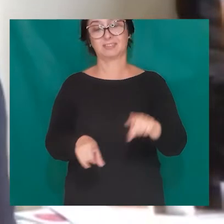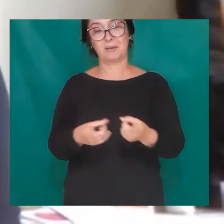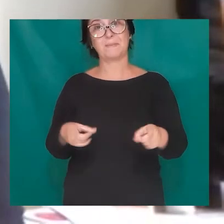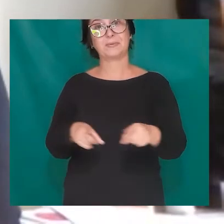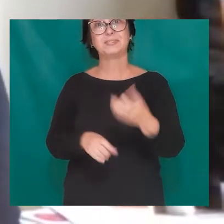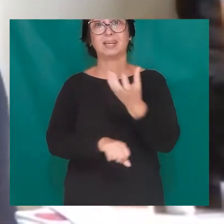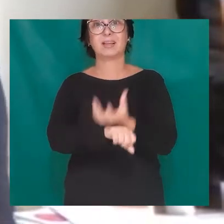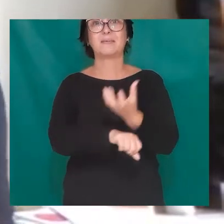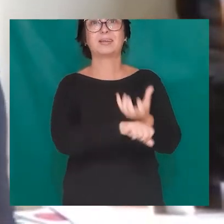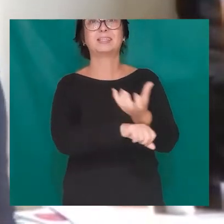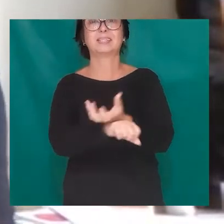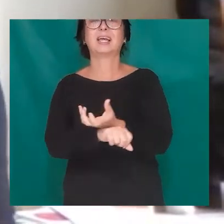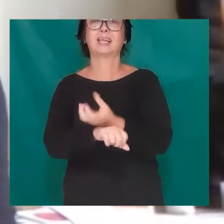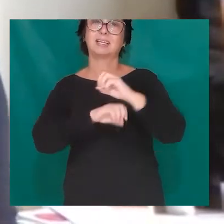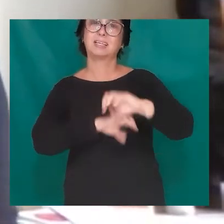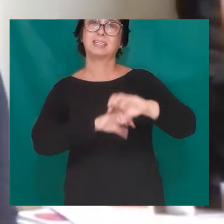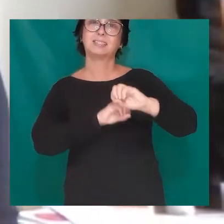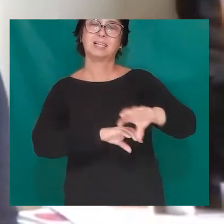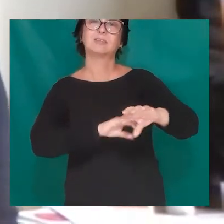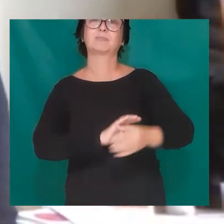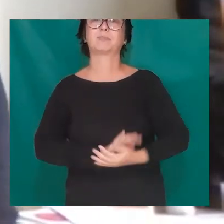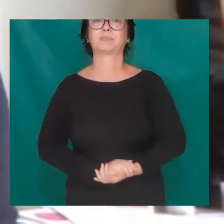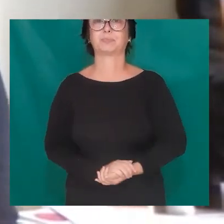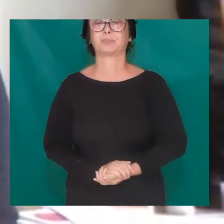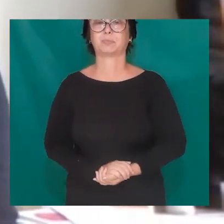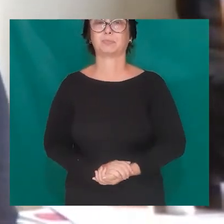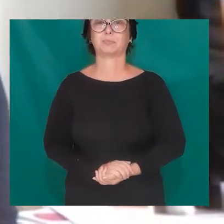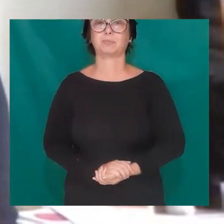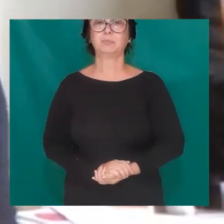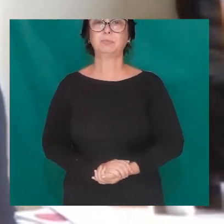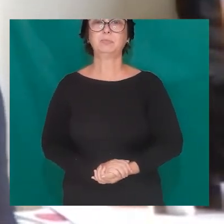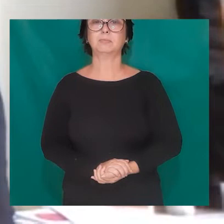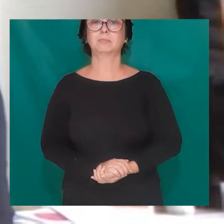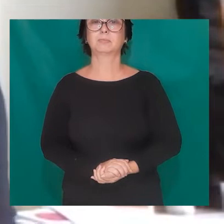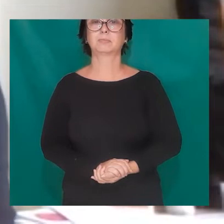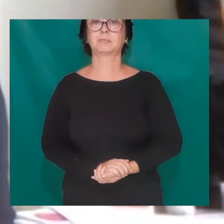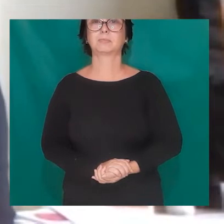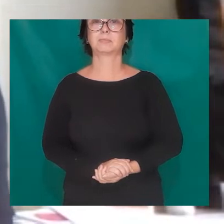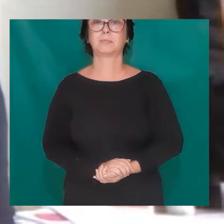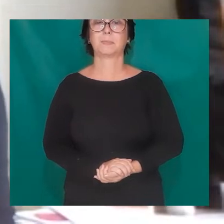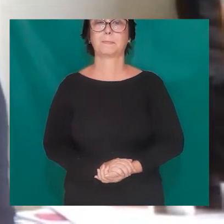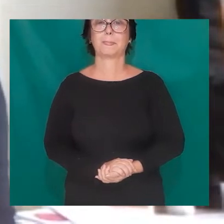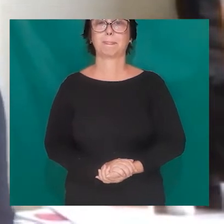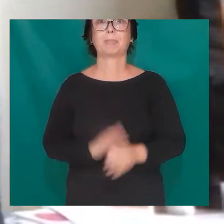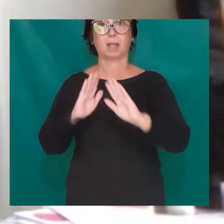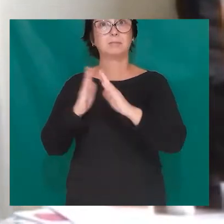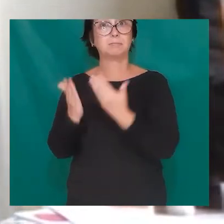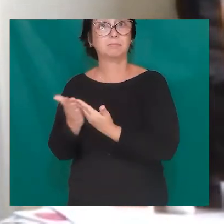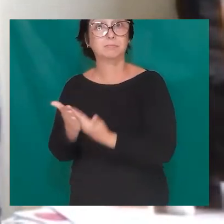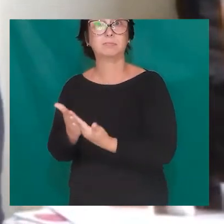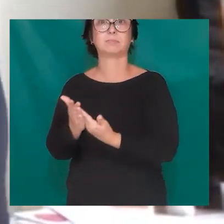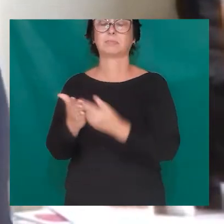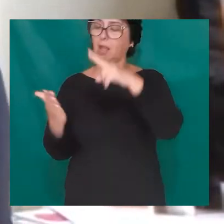novamente colocado no ensino fundamental, né? A aula de música, assim, nas escolas. Não que o cara tivesse que